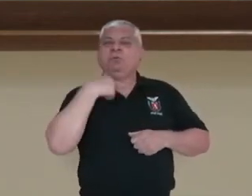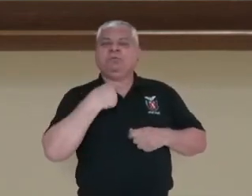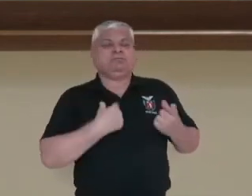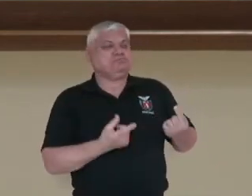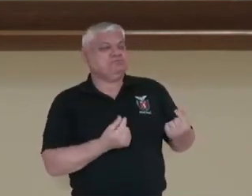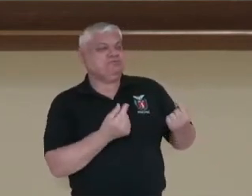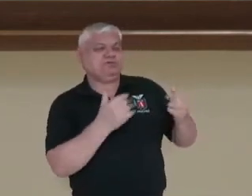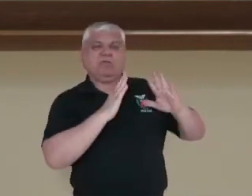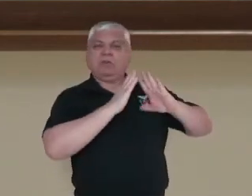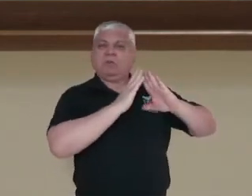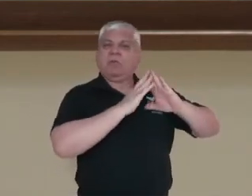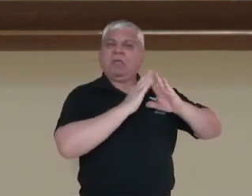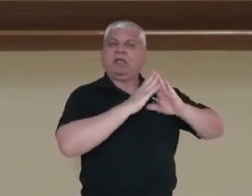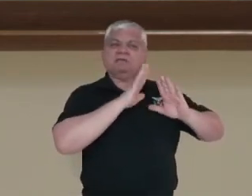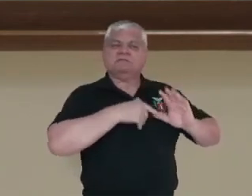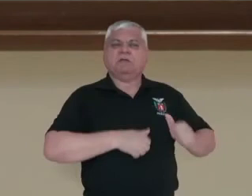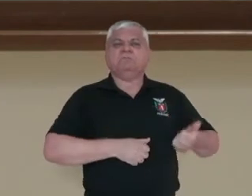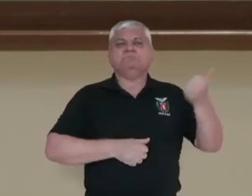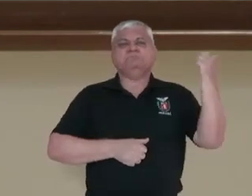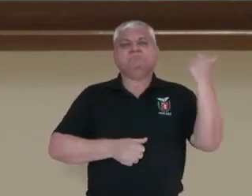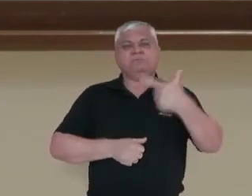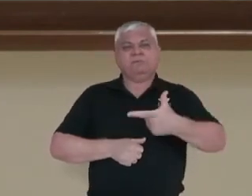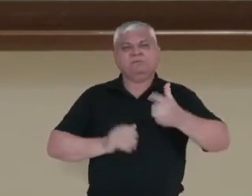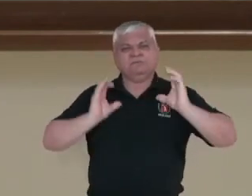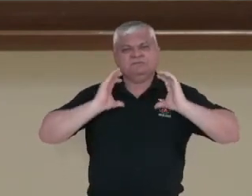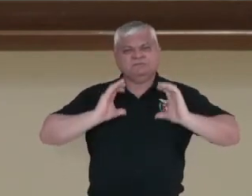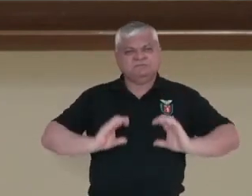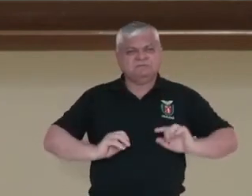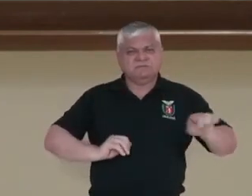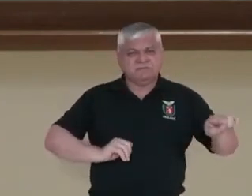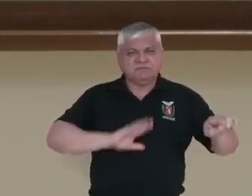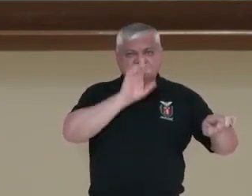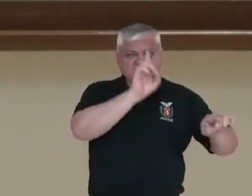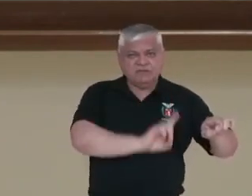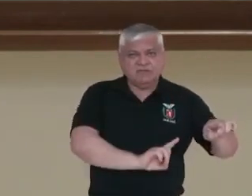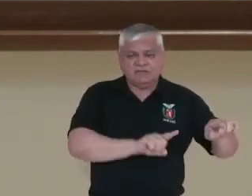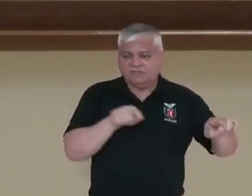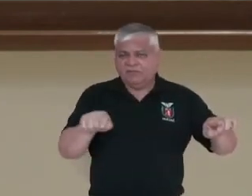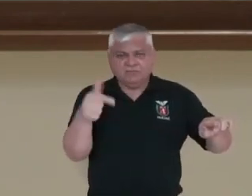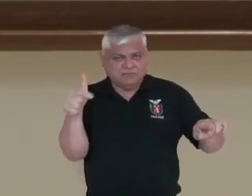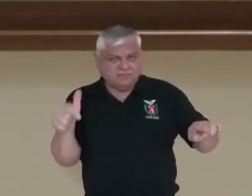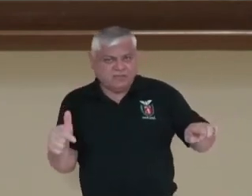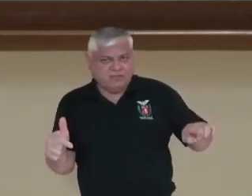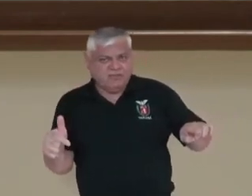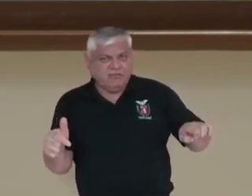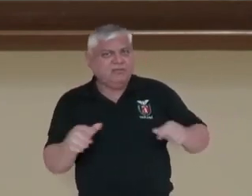econômicas, por questões familiares, assim por diante, e até mesmo de uma herança